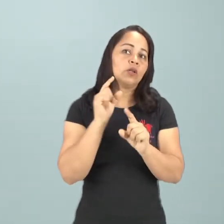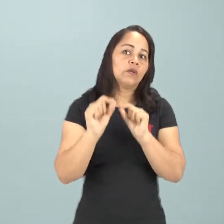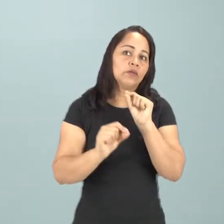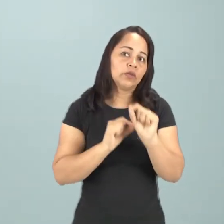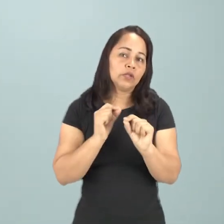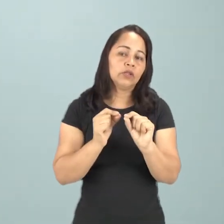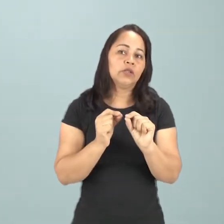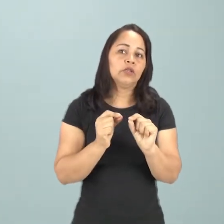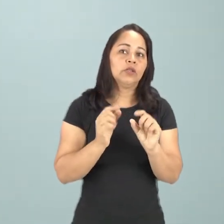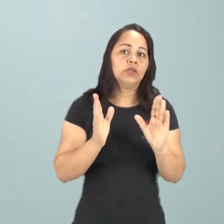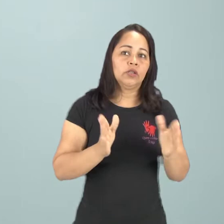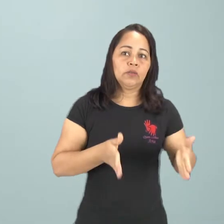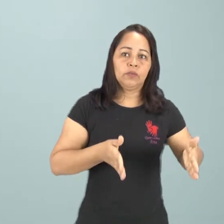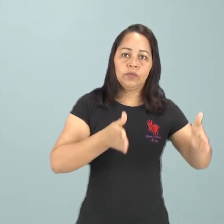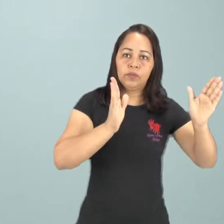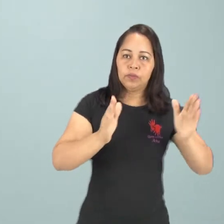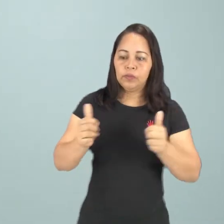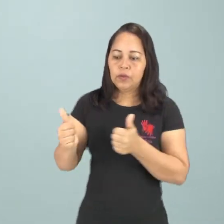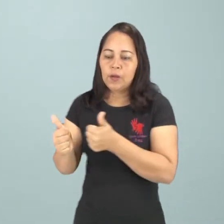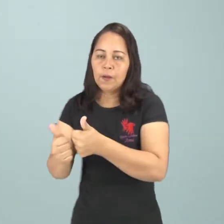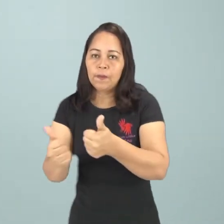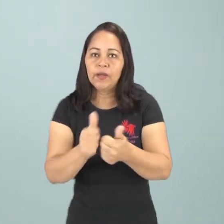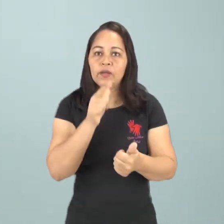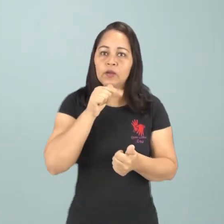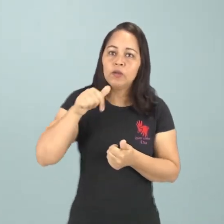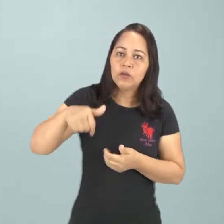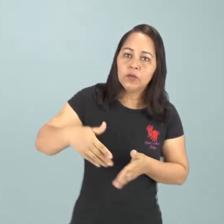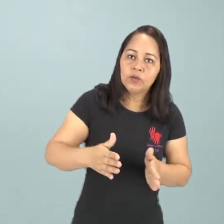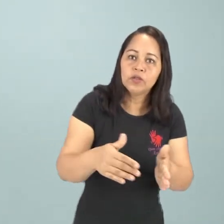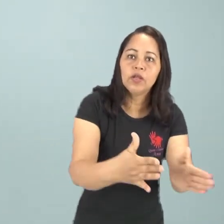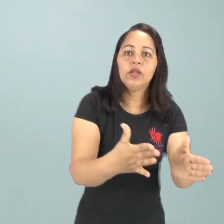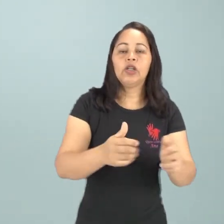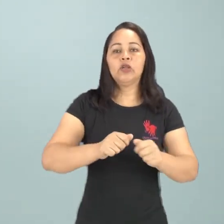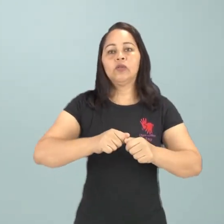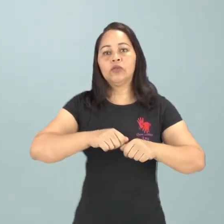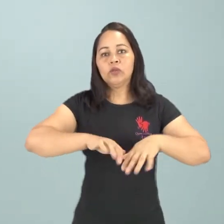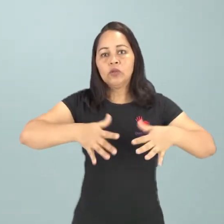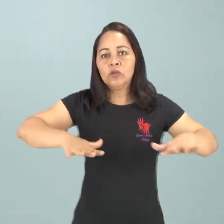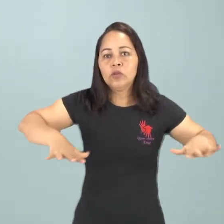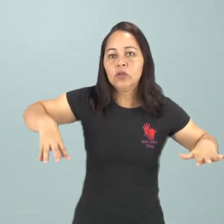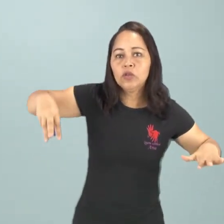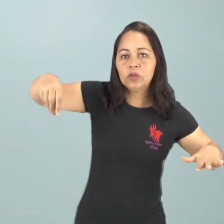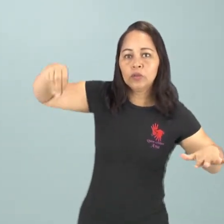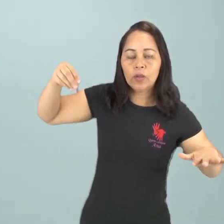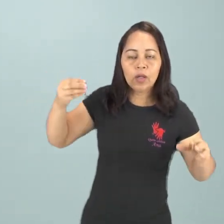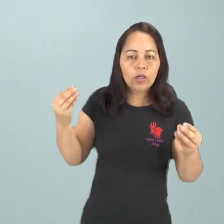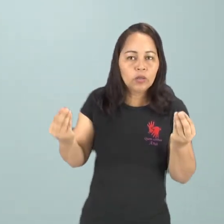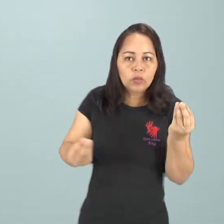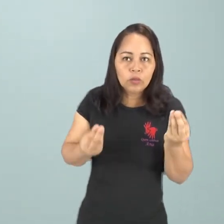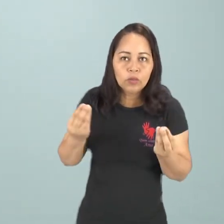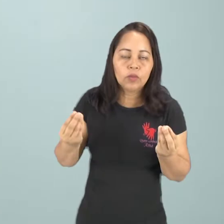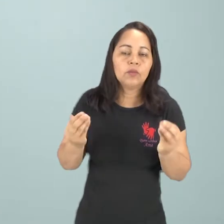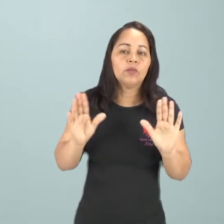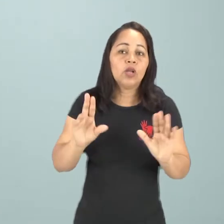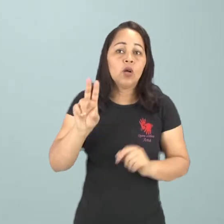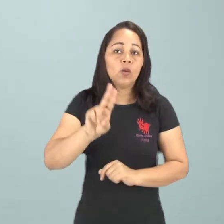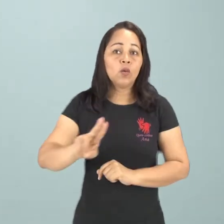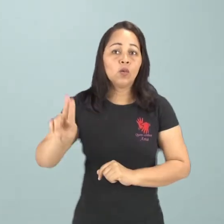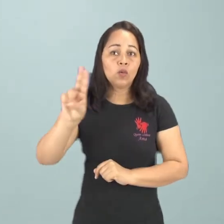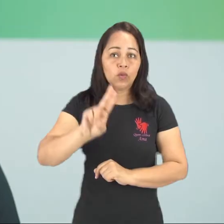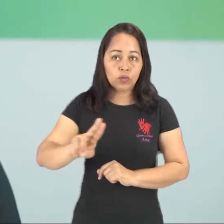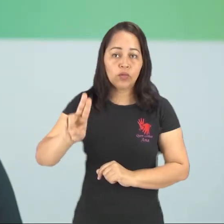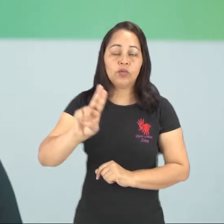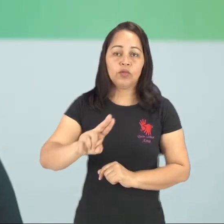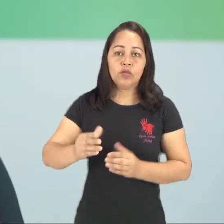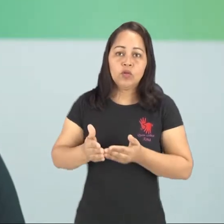construção perto desses rios, dos mares, para principalmente o uso do